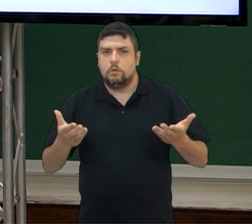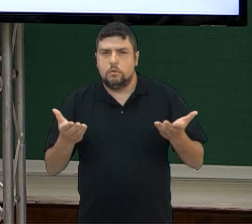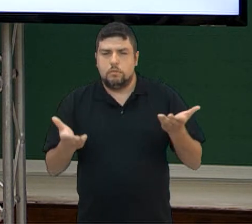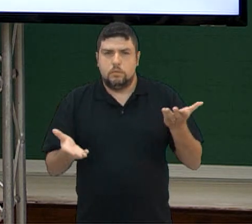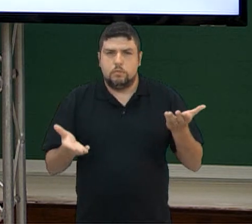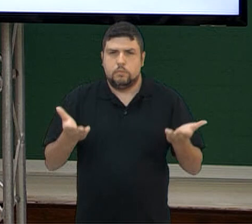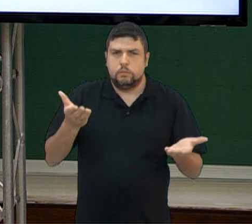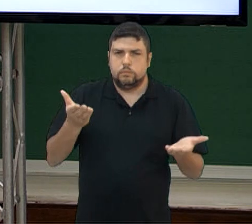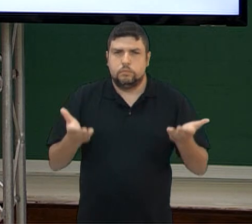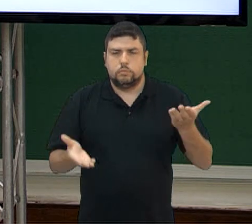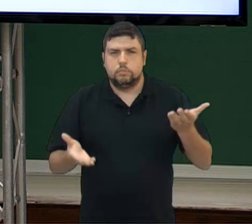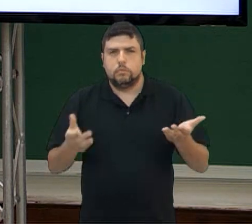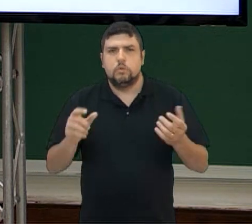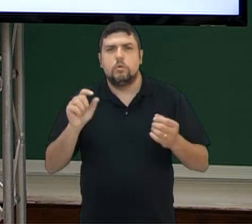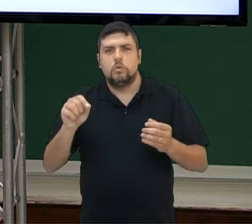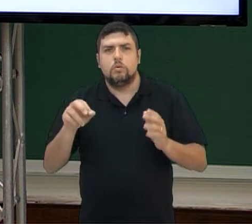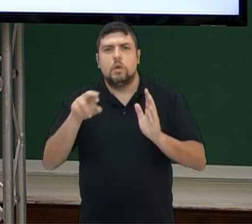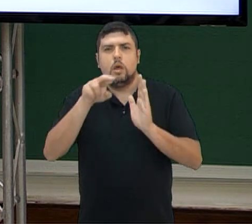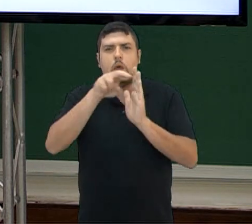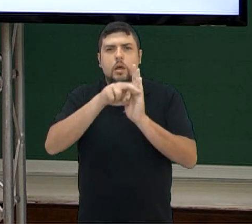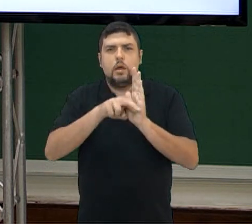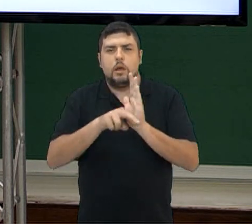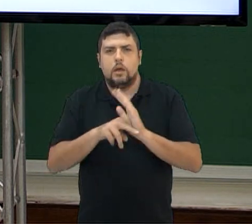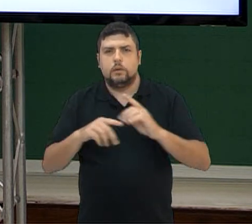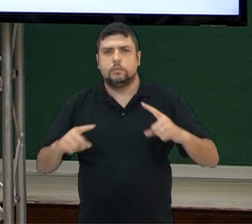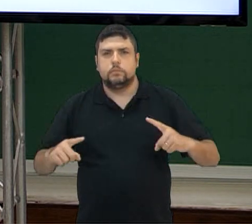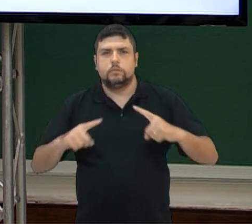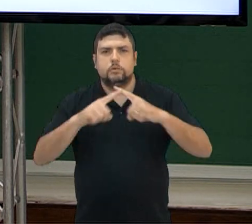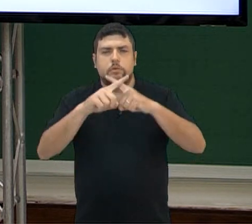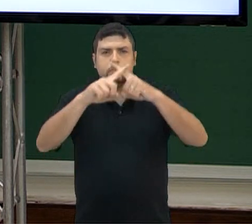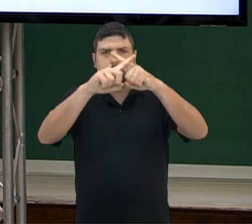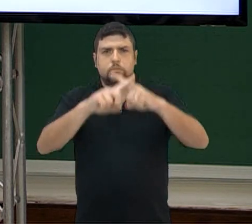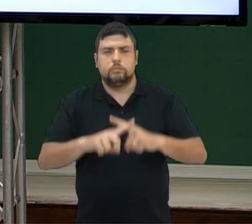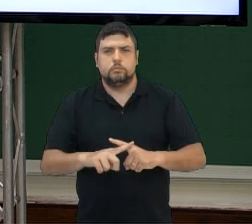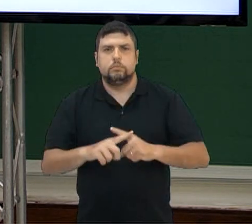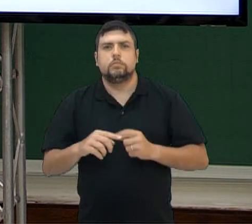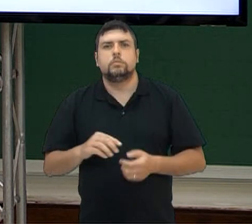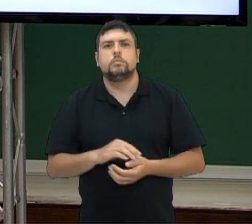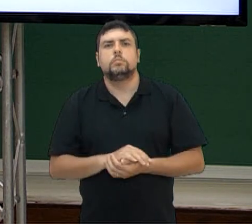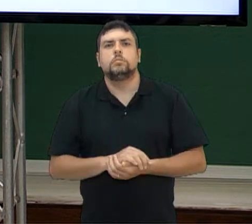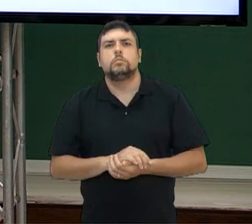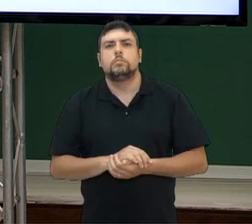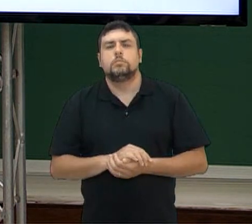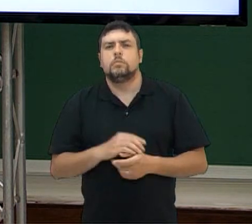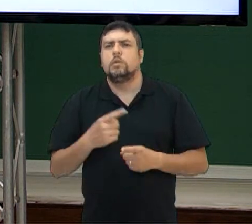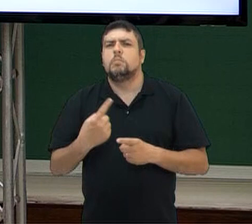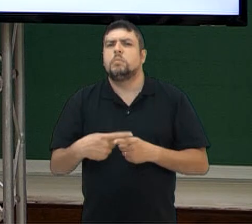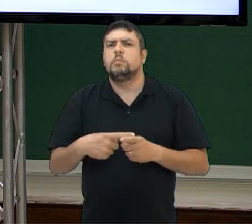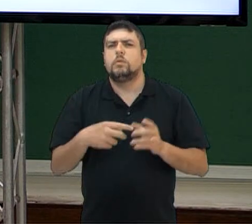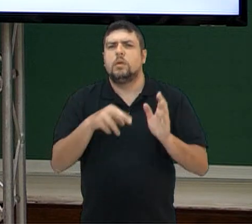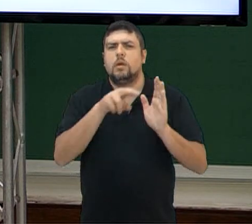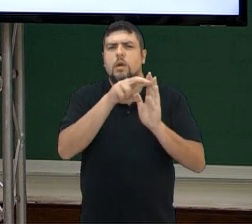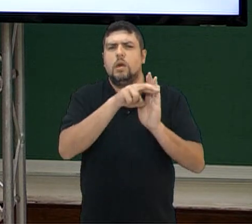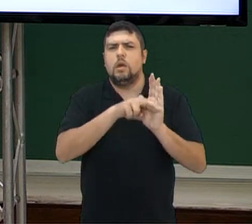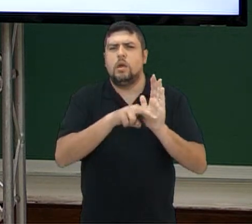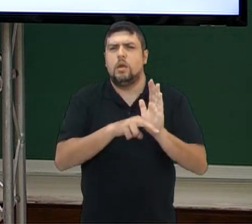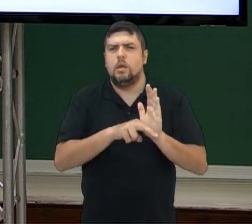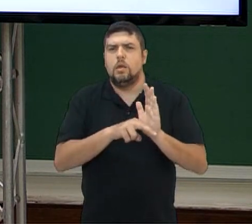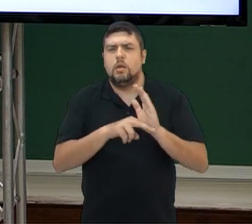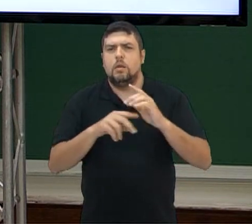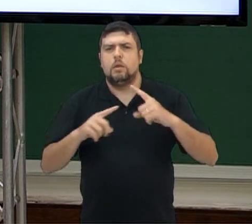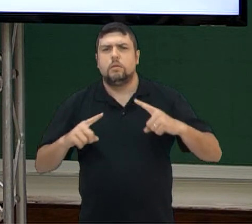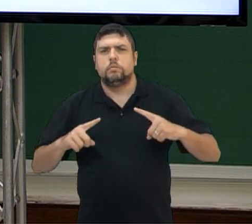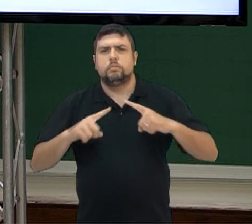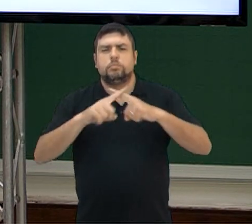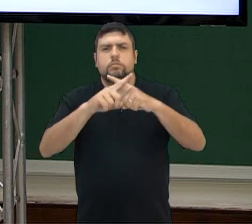nossa velha conhecida regra de 3 simples, né? E vocês sabem por que é esse nome regra de 3? Porque eu tenho 3